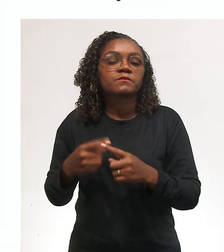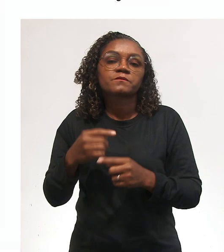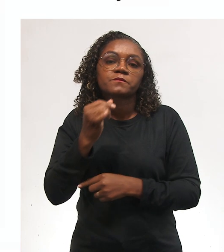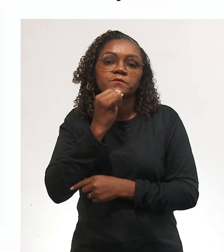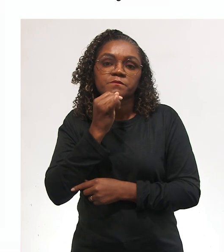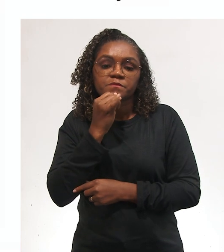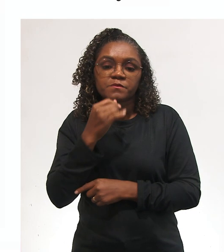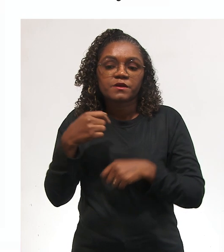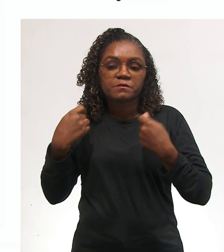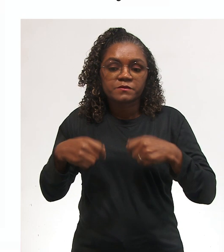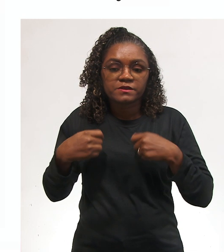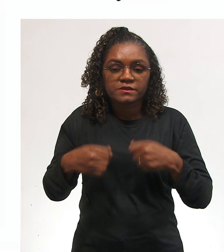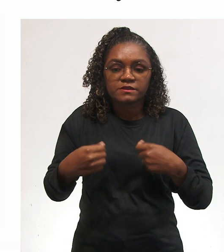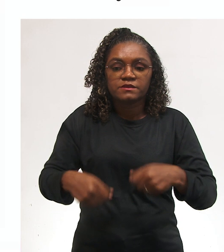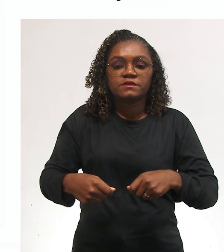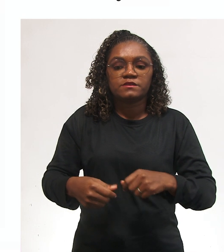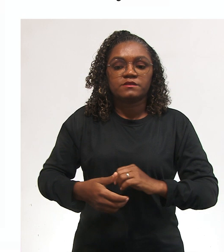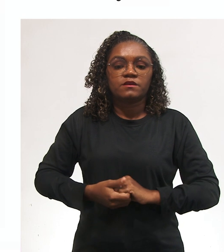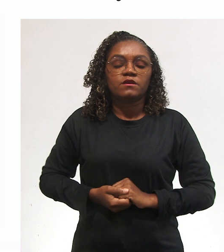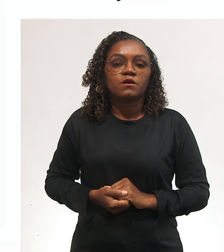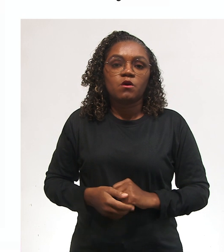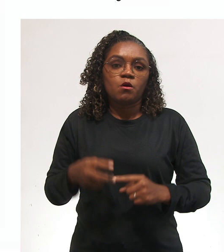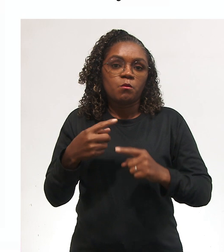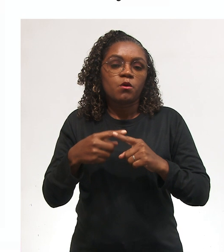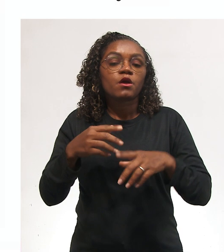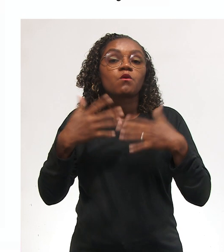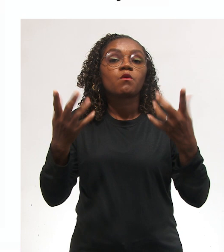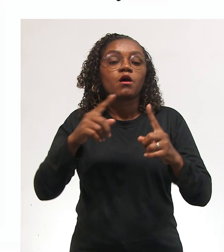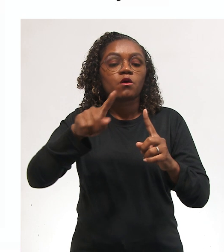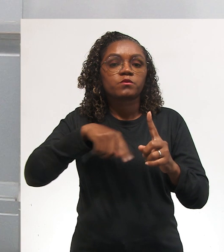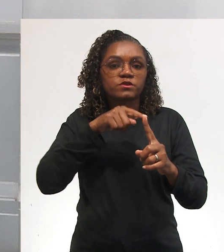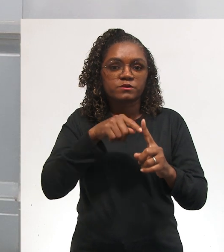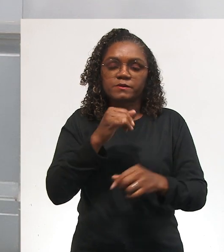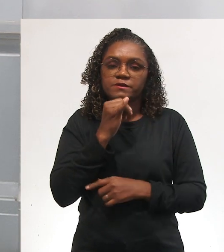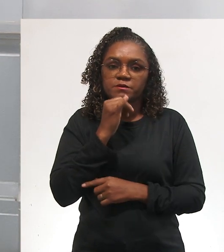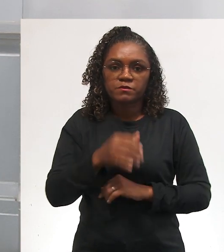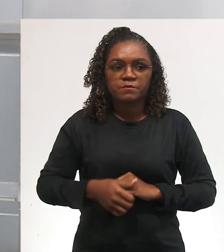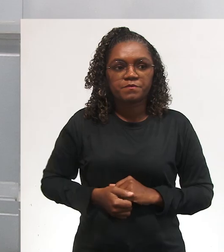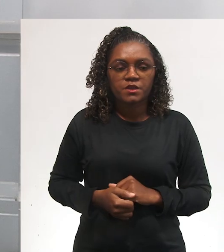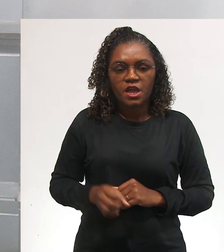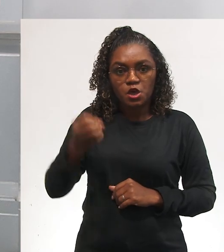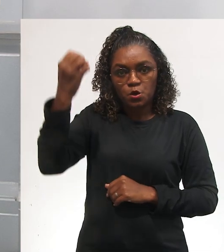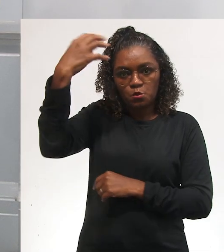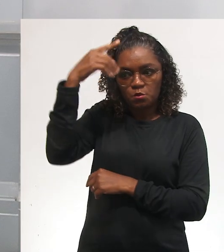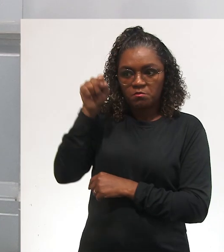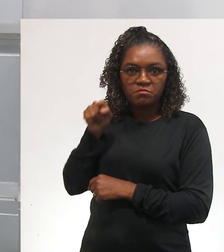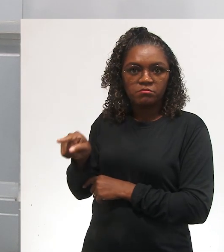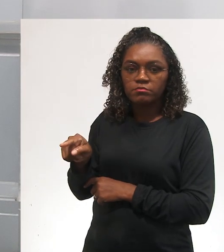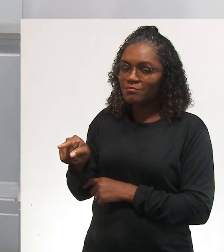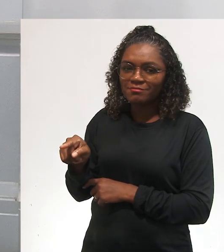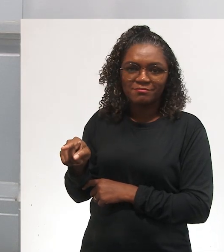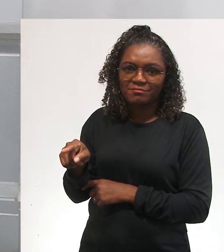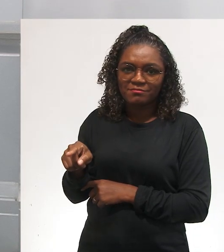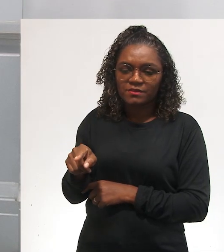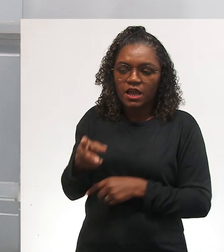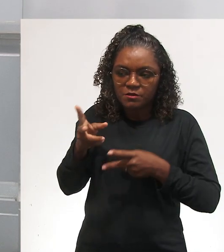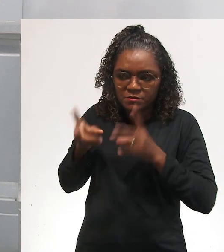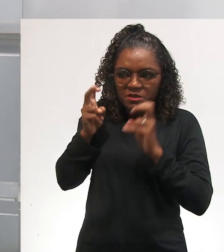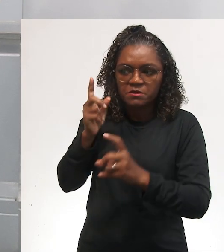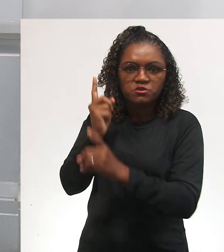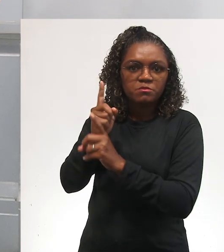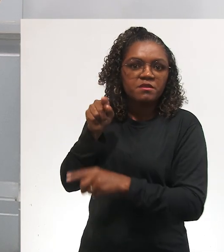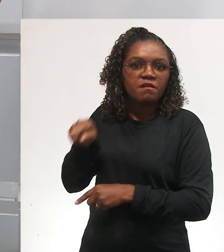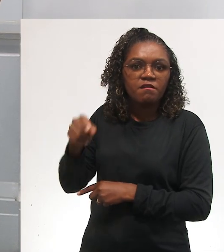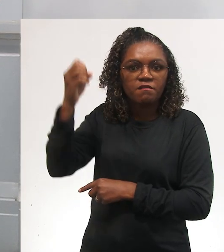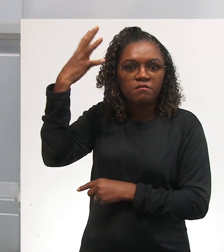despender o mínimo de recursos. A ideia não é achar culpados, tá, minha gente? Não é que você